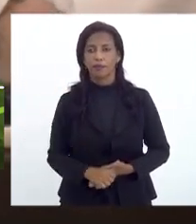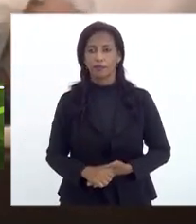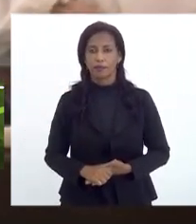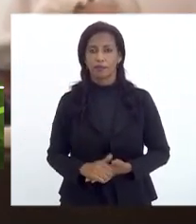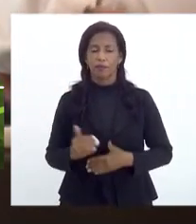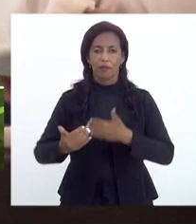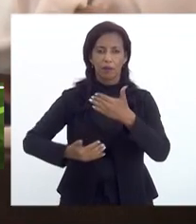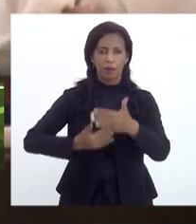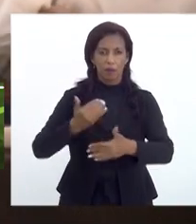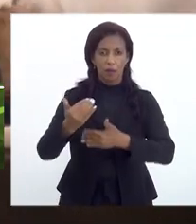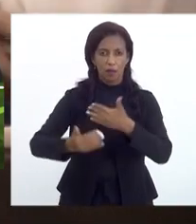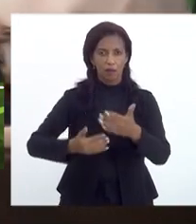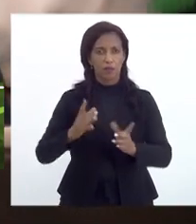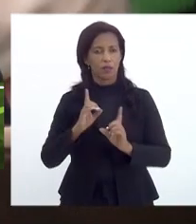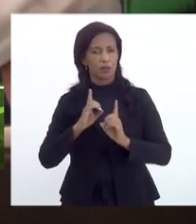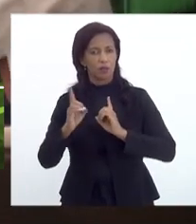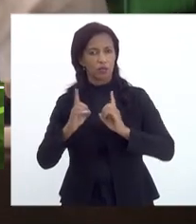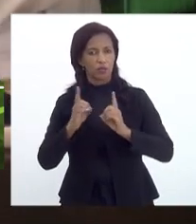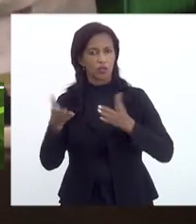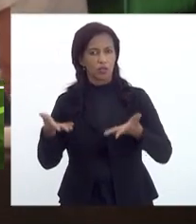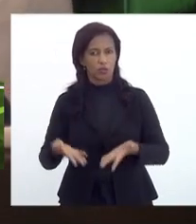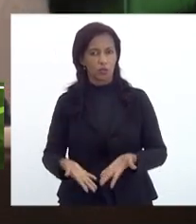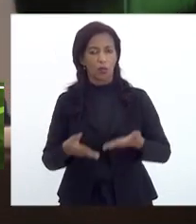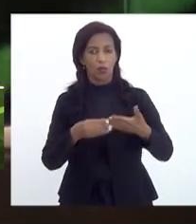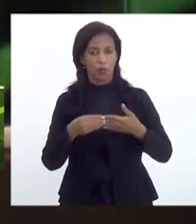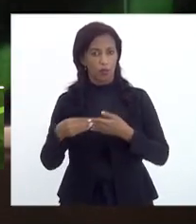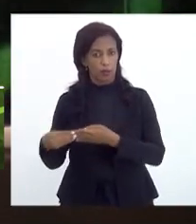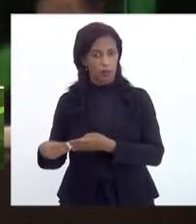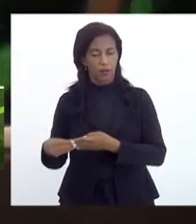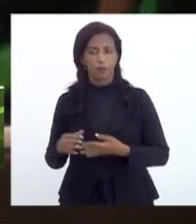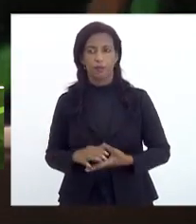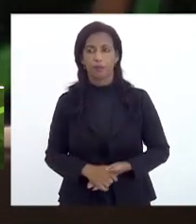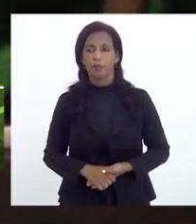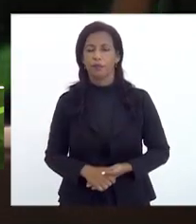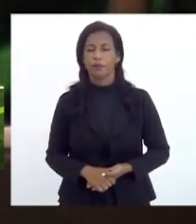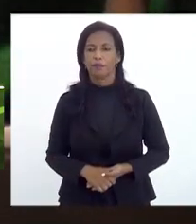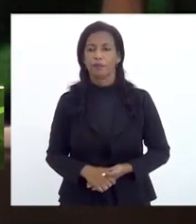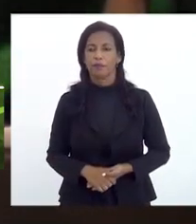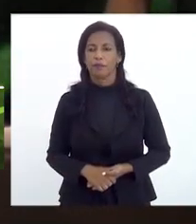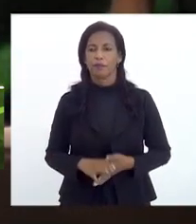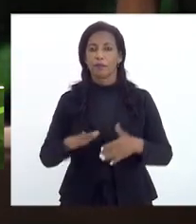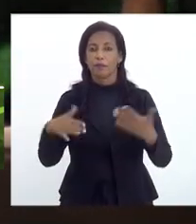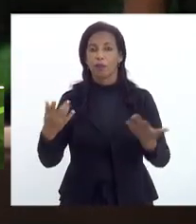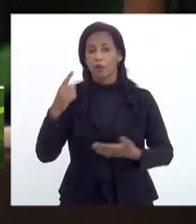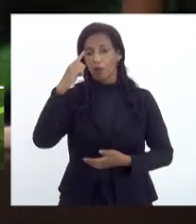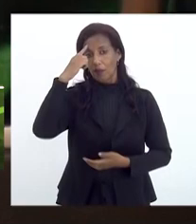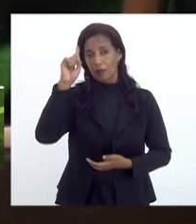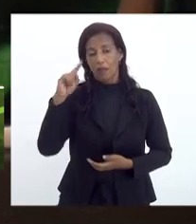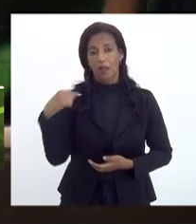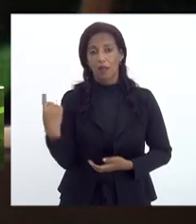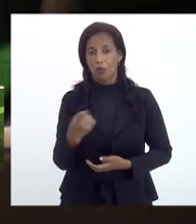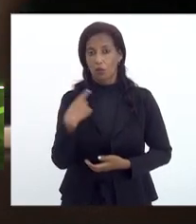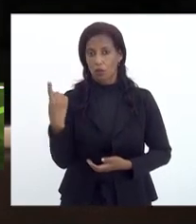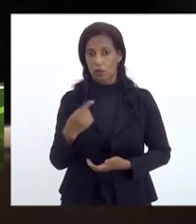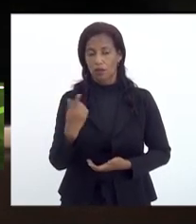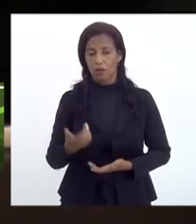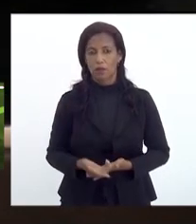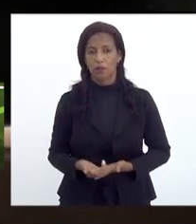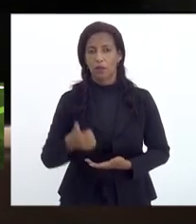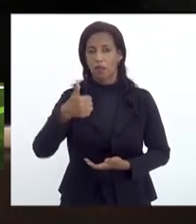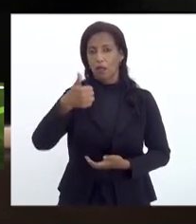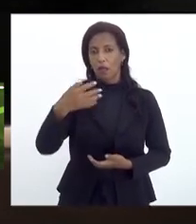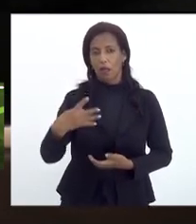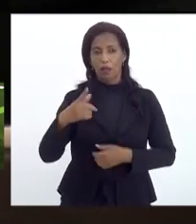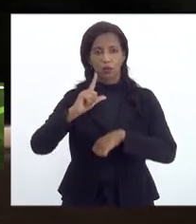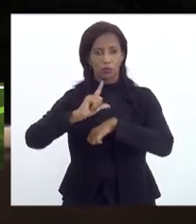Avançar No que já discutimos aqui Como guia Então A ideia é nossa A minha ideia É 14